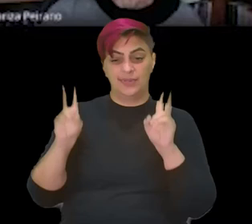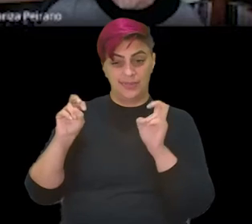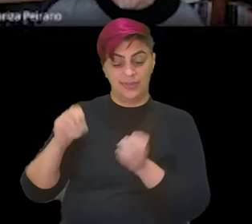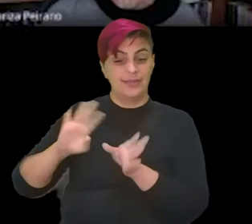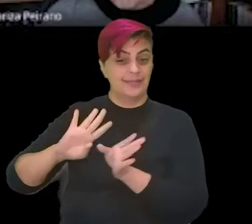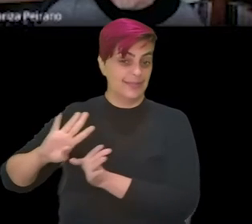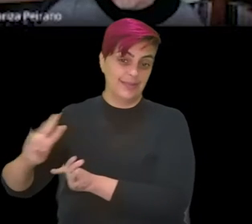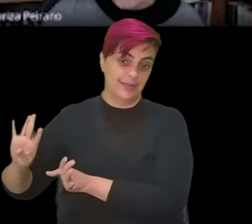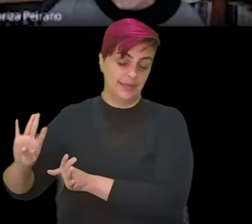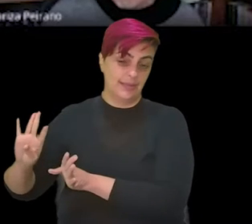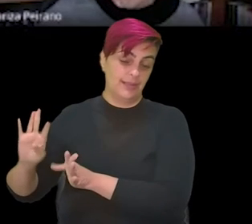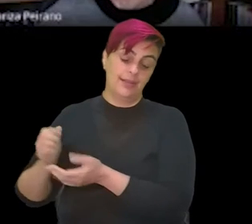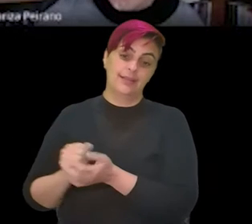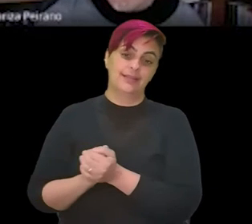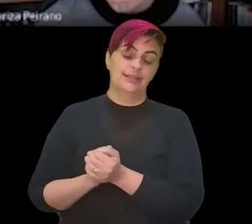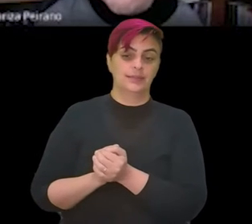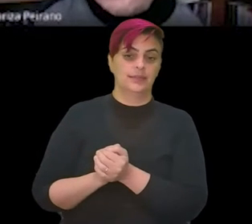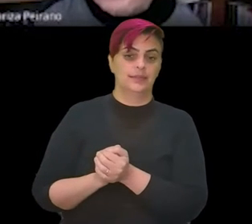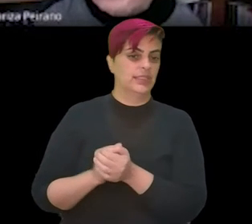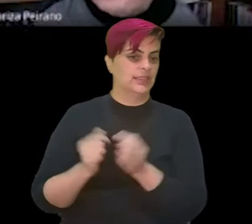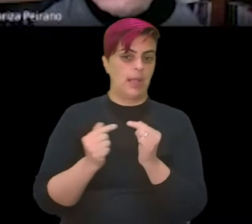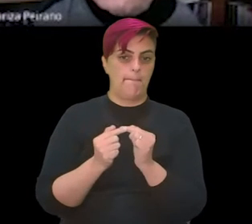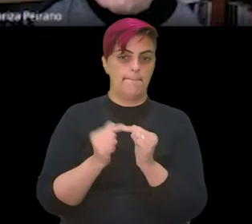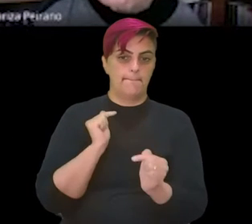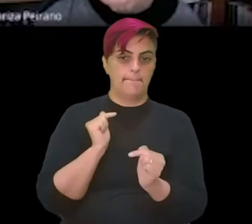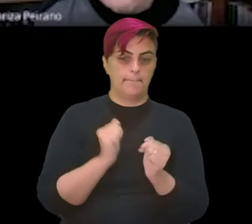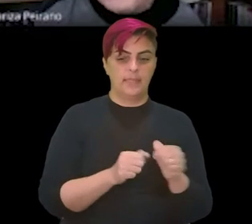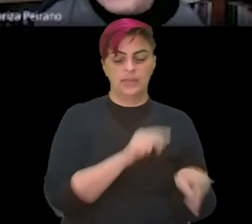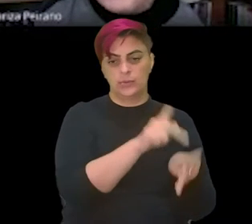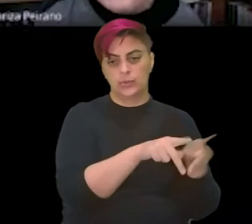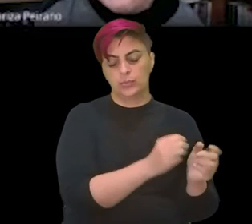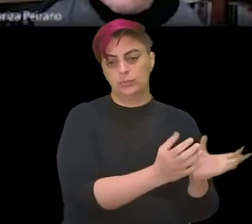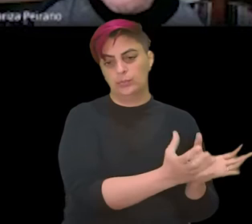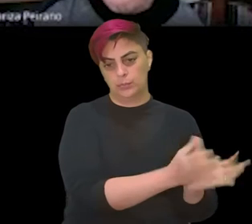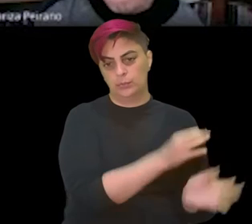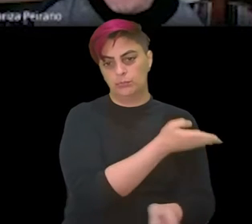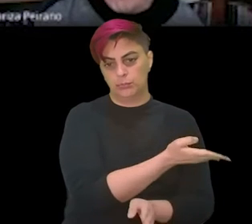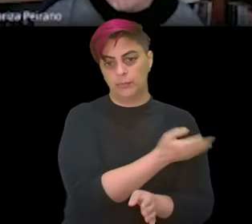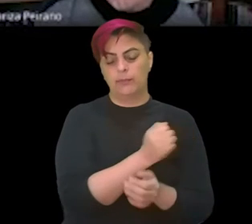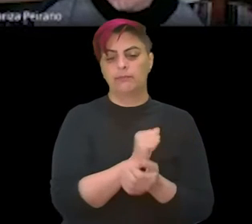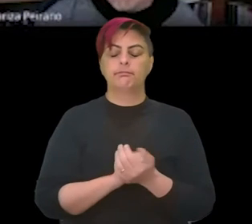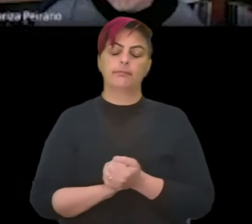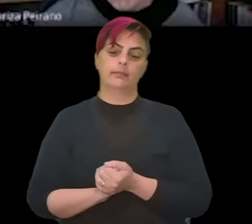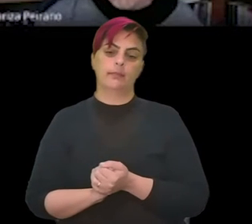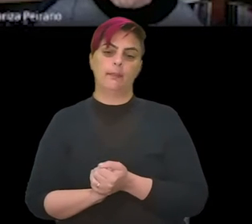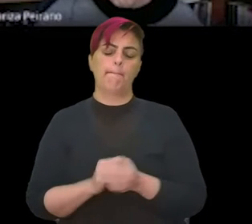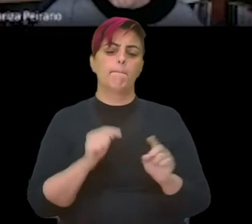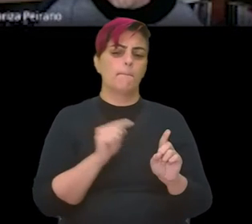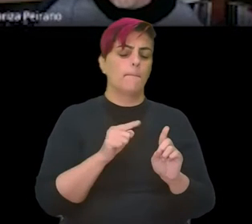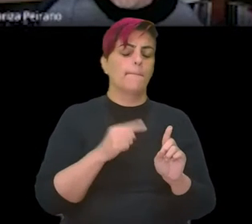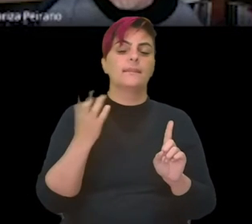ocidental poderiam ser inseparáveis em outros povos. O que Malinowski pretendia era dar